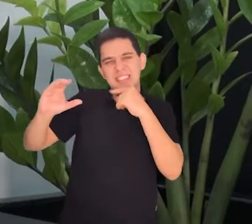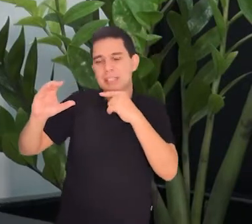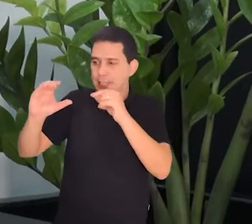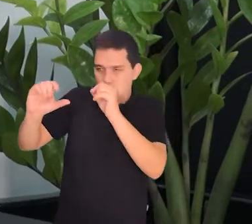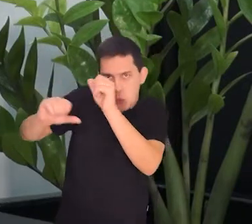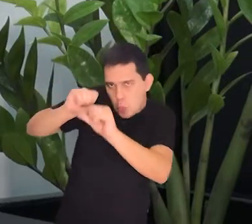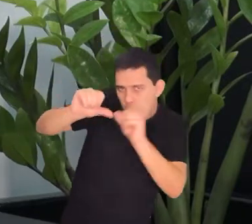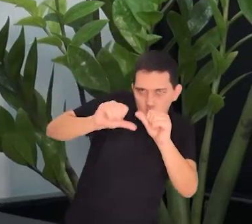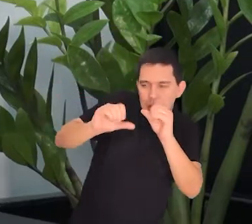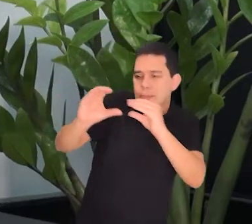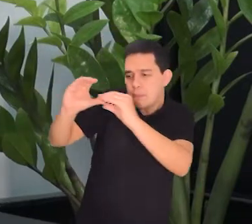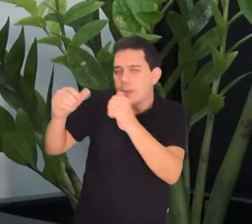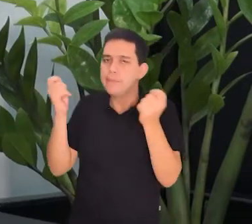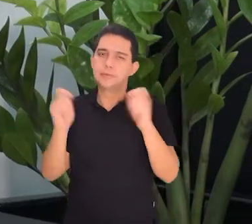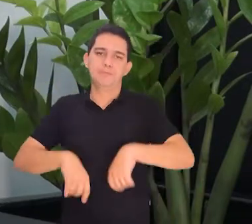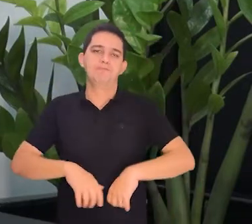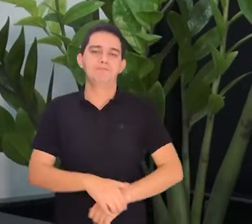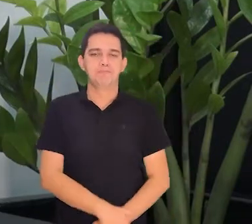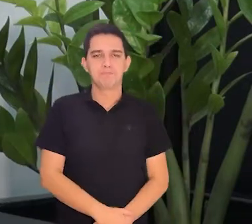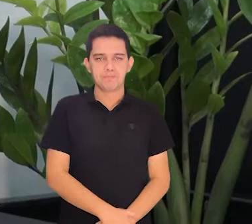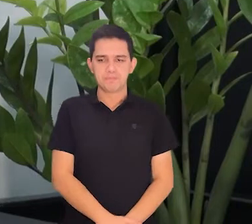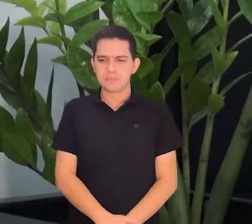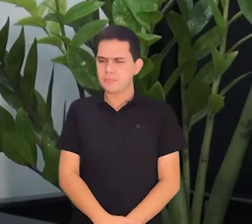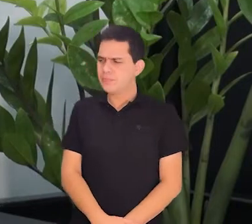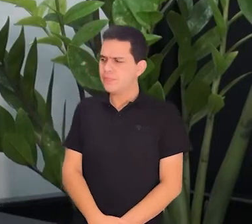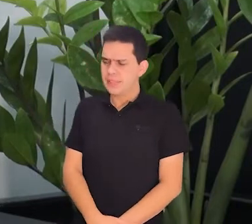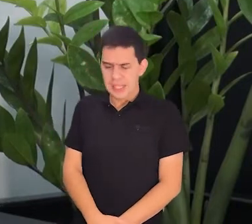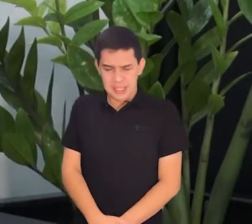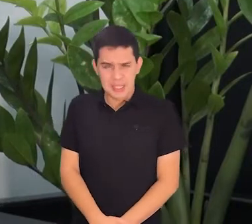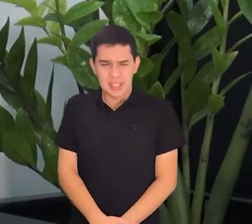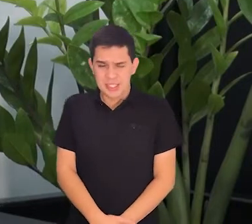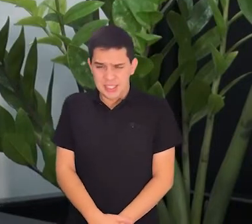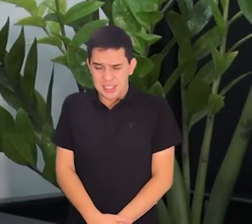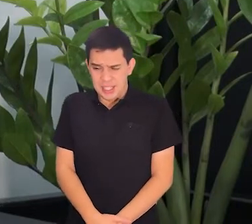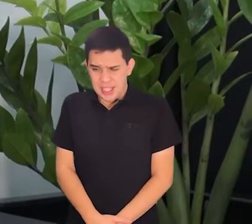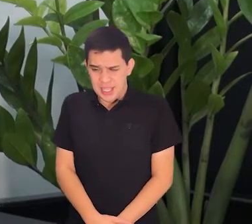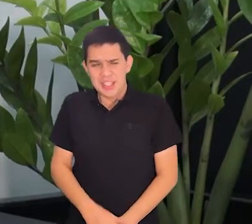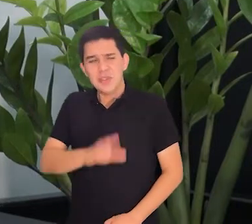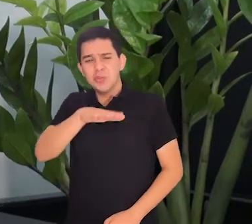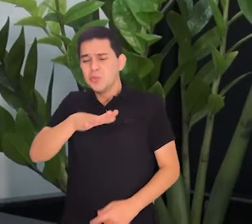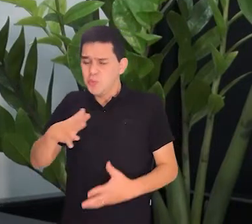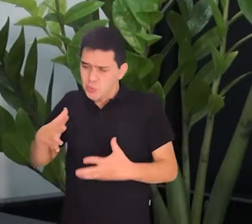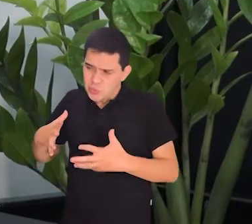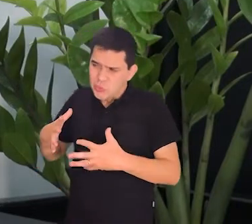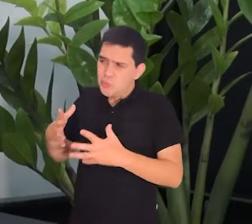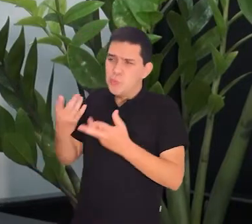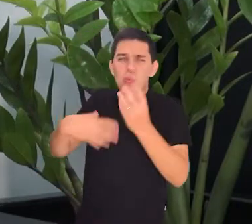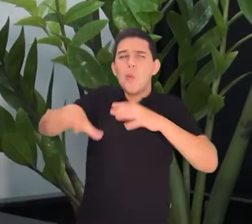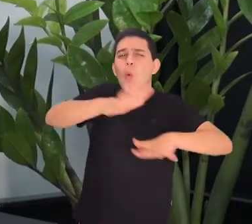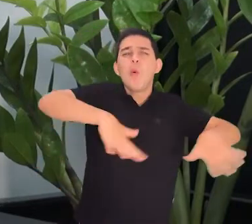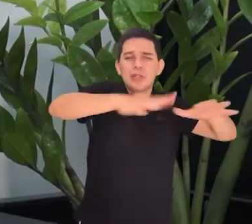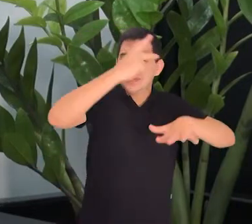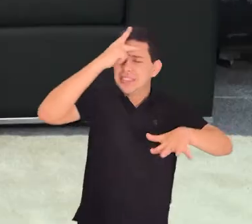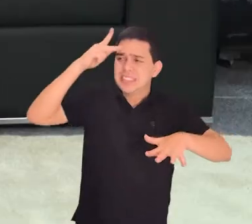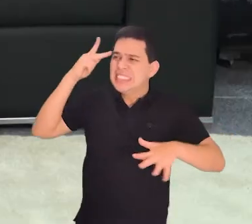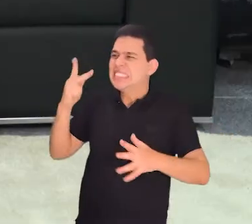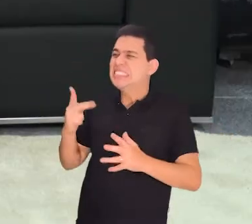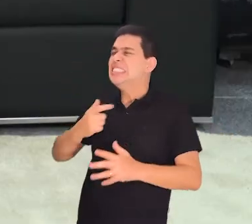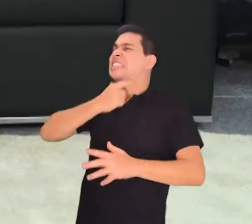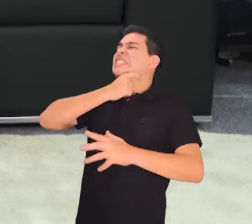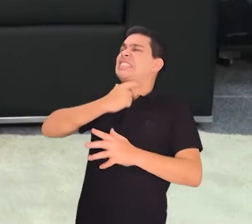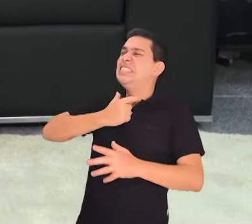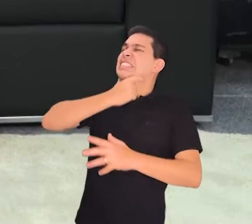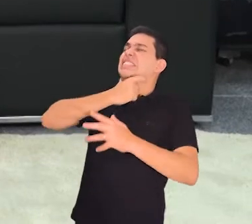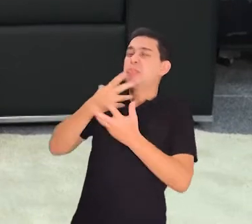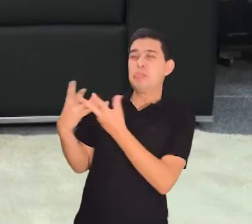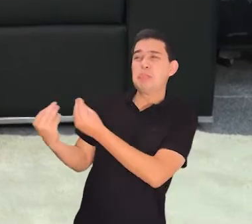estão endividados hoje, pode ser até mais, né? Os consumidores brasileiros. O que fazer com quem tem dívidas? O que que a